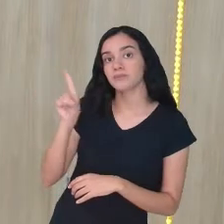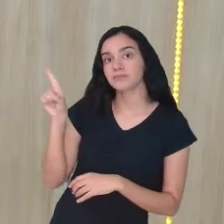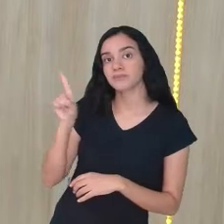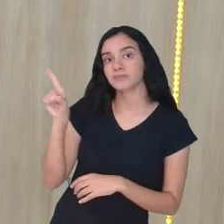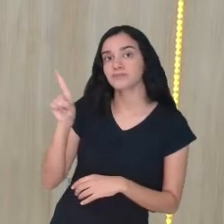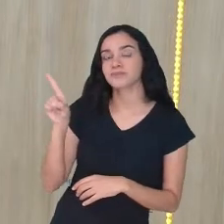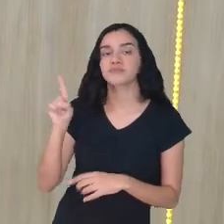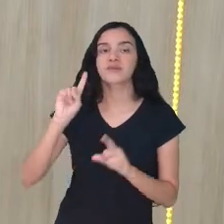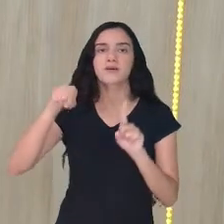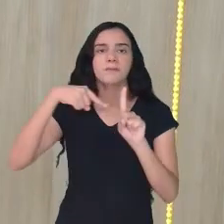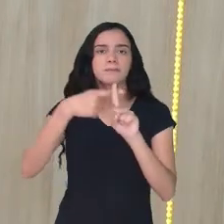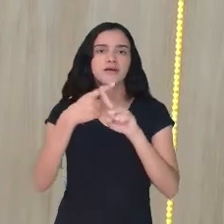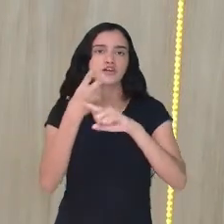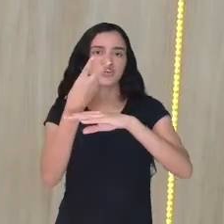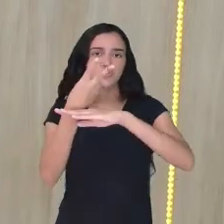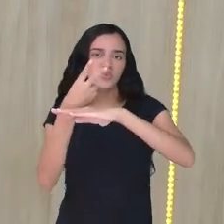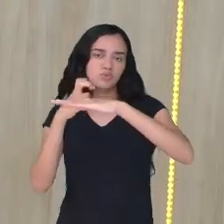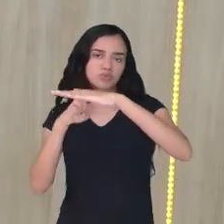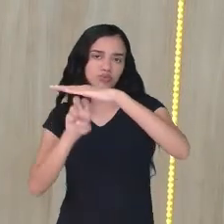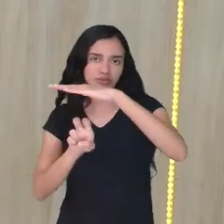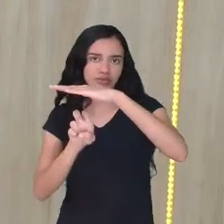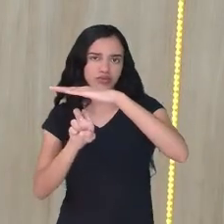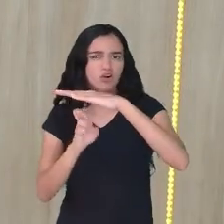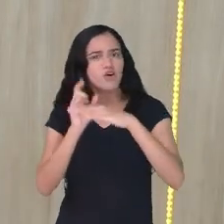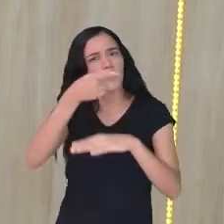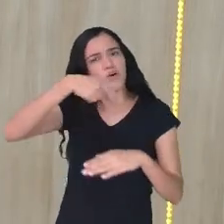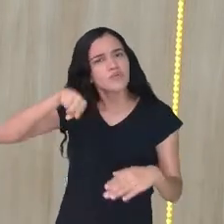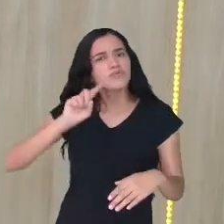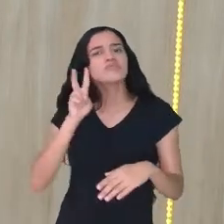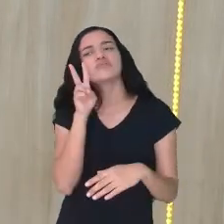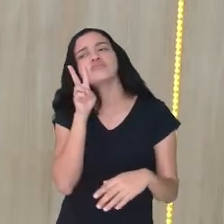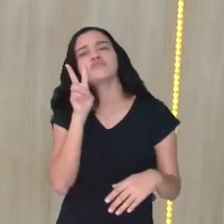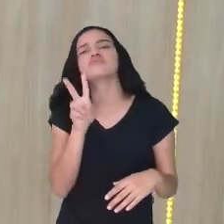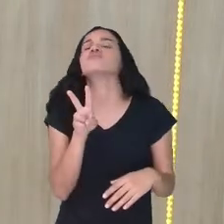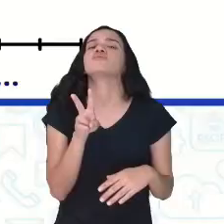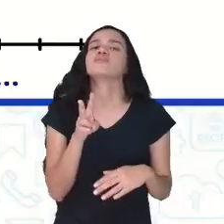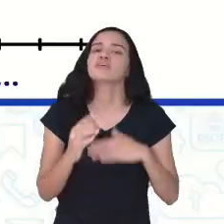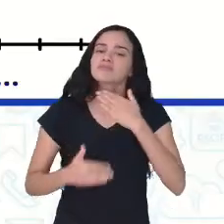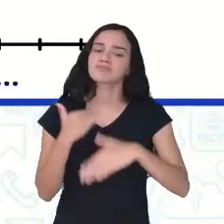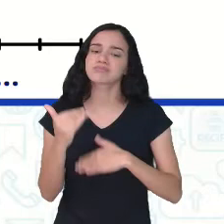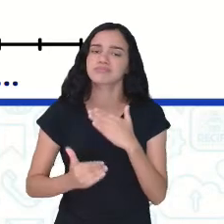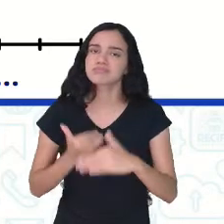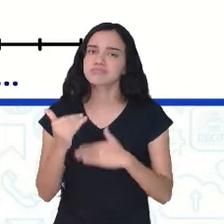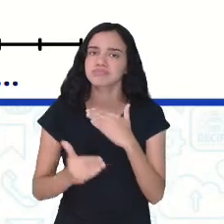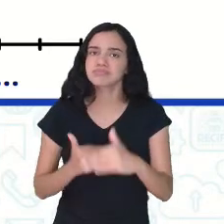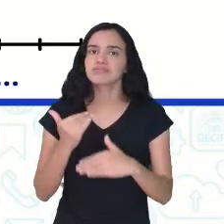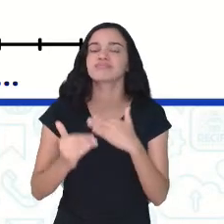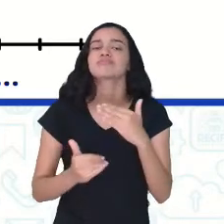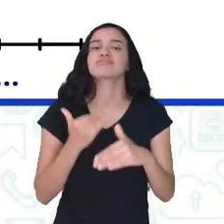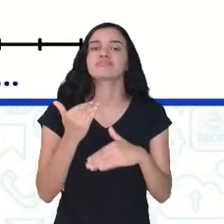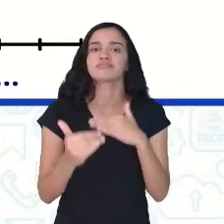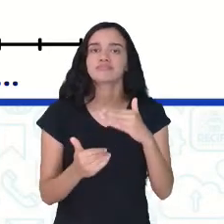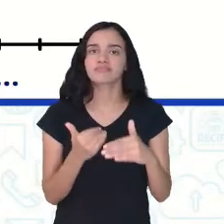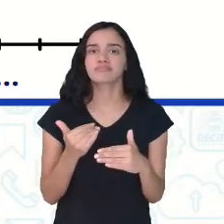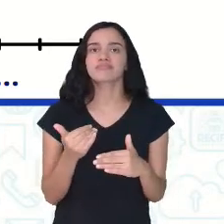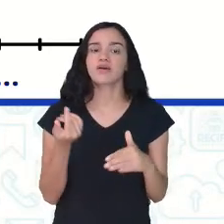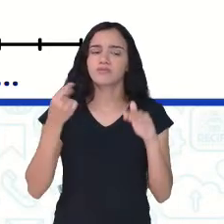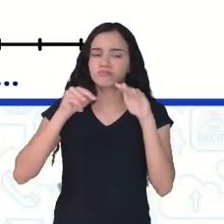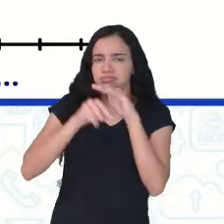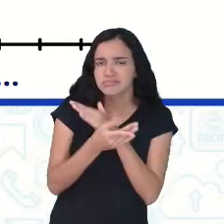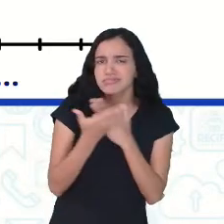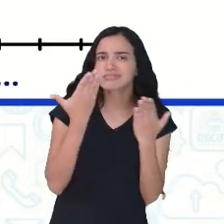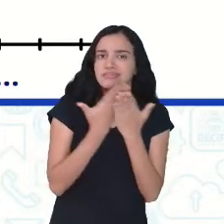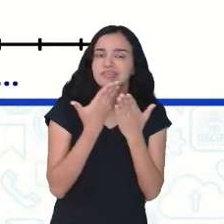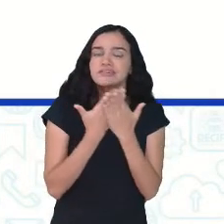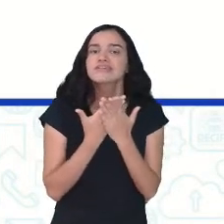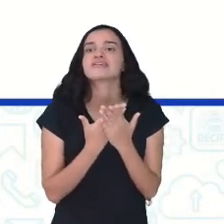2/5, tá? Essas contas vocês também vão ver com mais profundidade com o